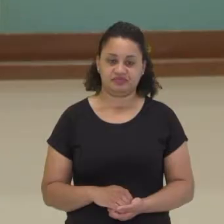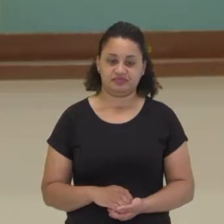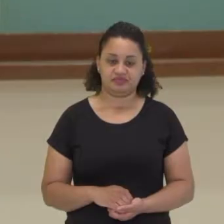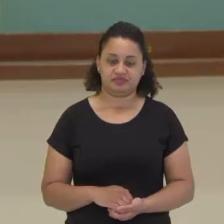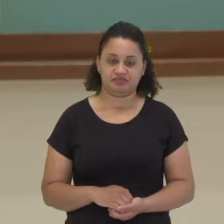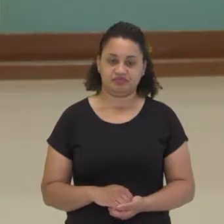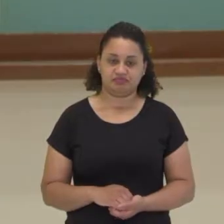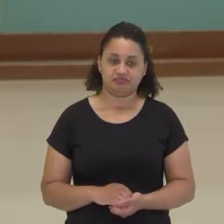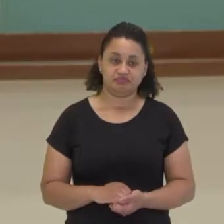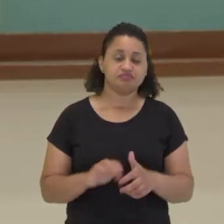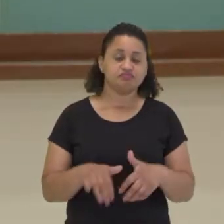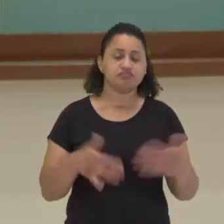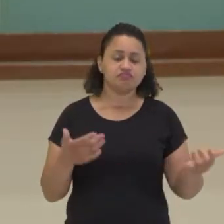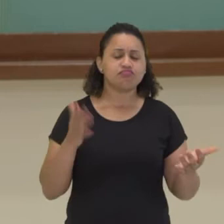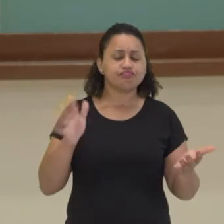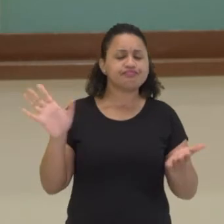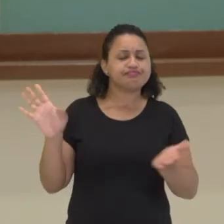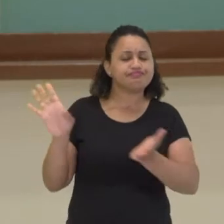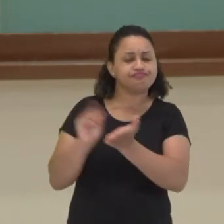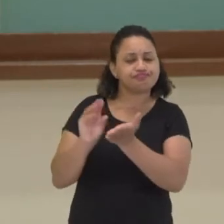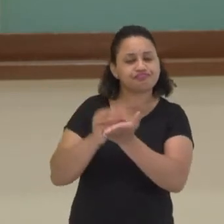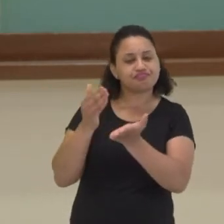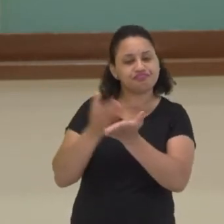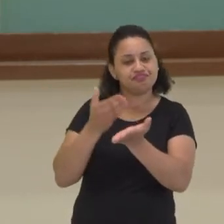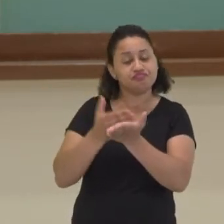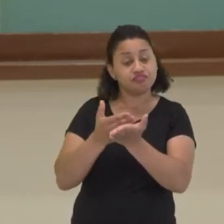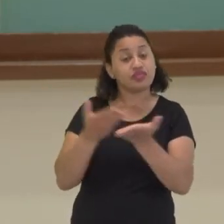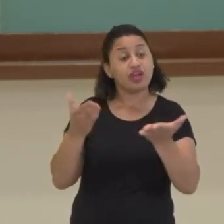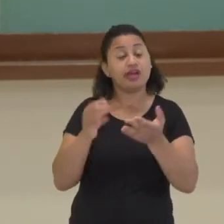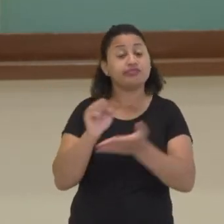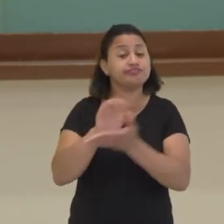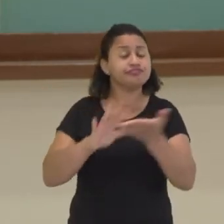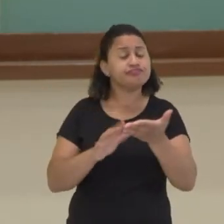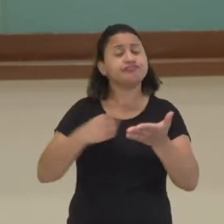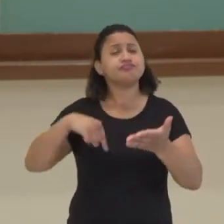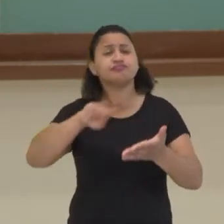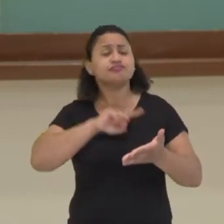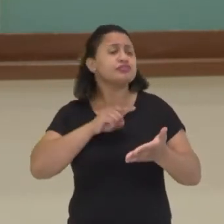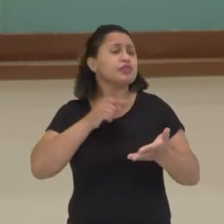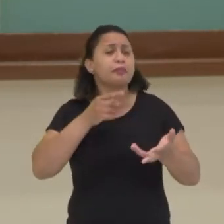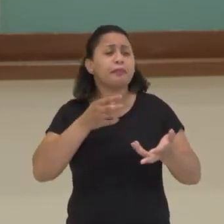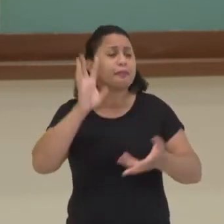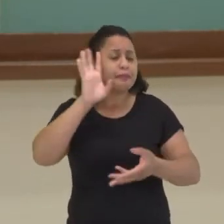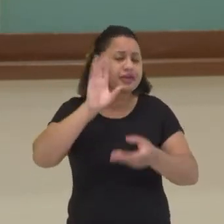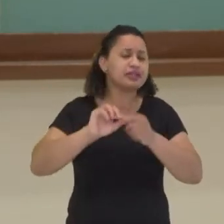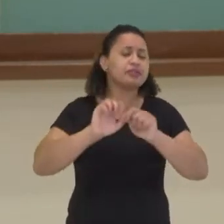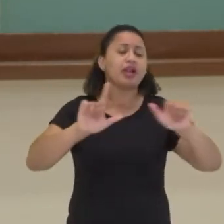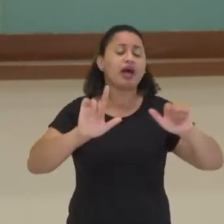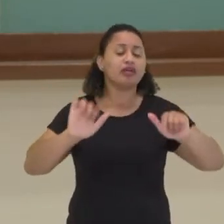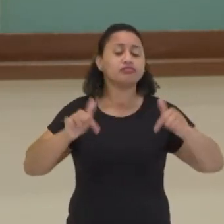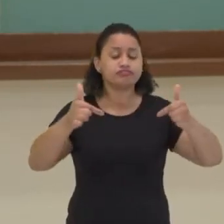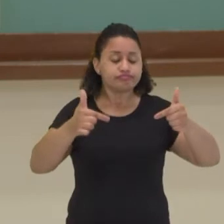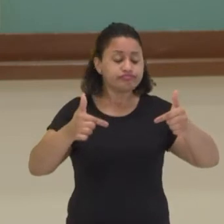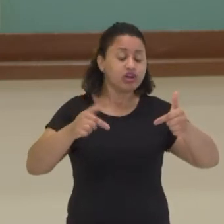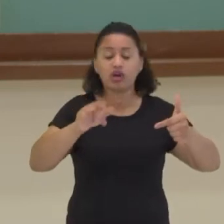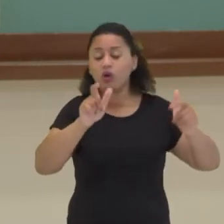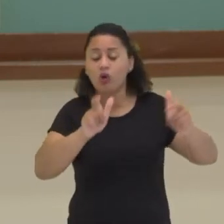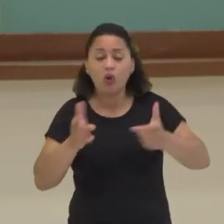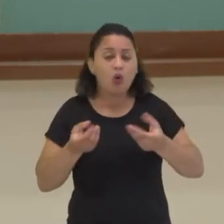Então, após a sua anotação aí no caderno, a gente vai fazer um exercício para a gente ver como que é a aplicabilidade, né,